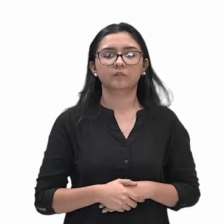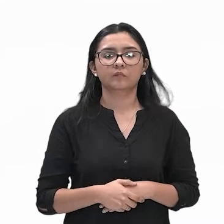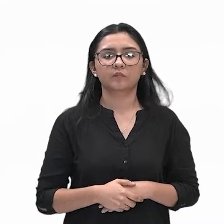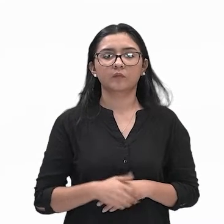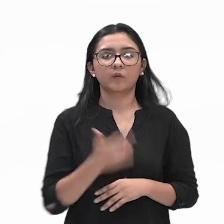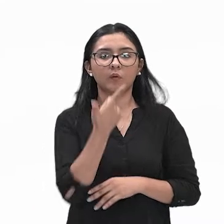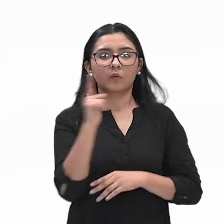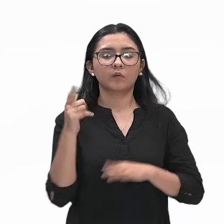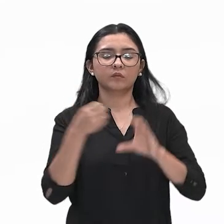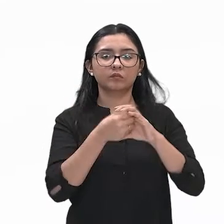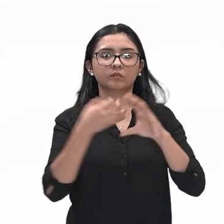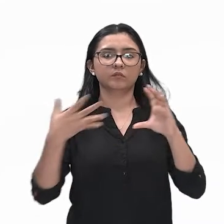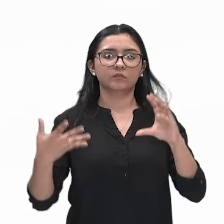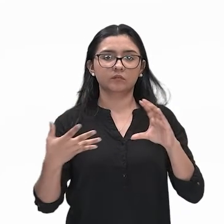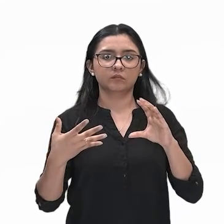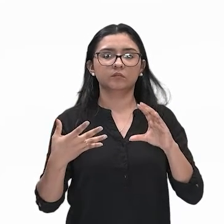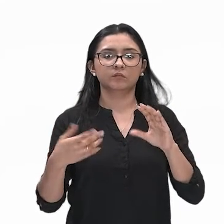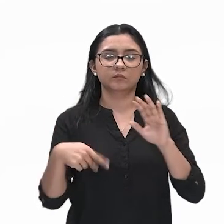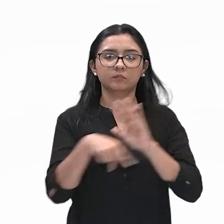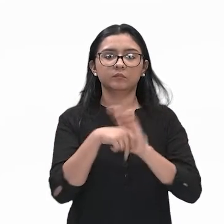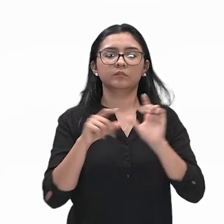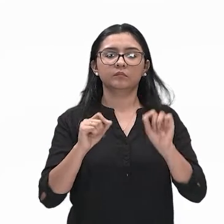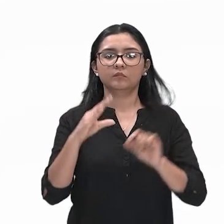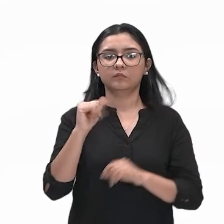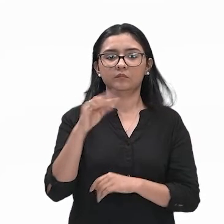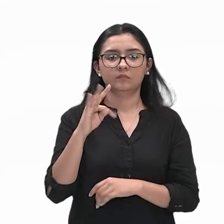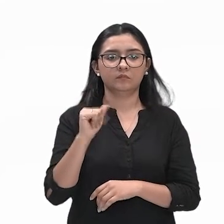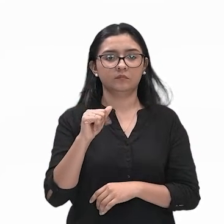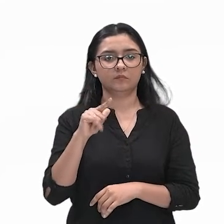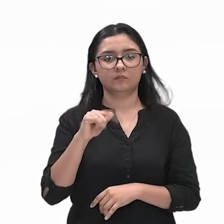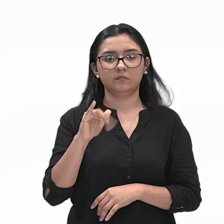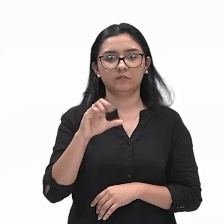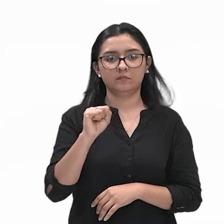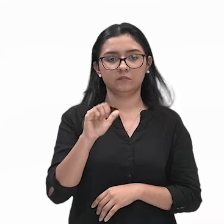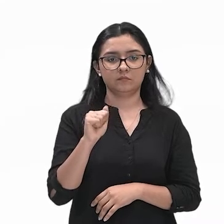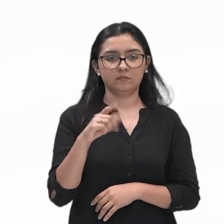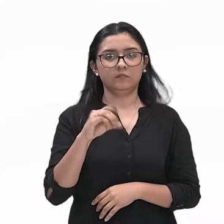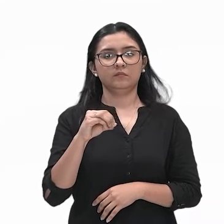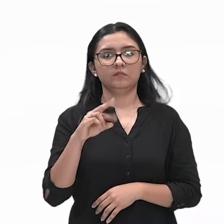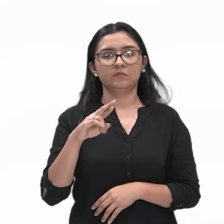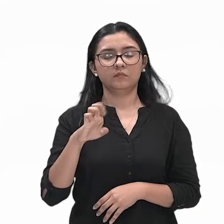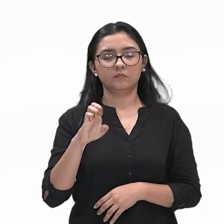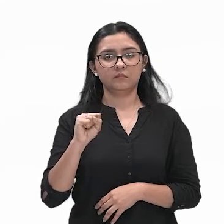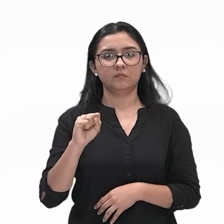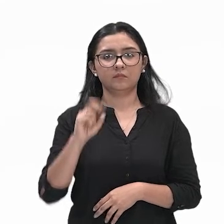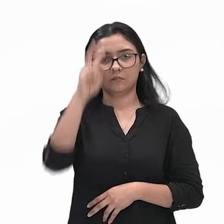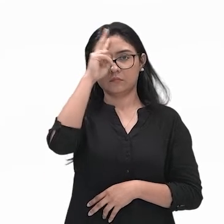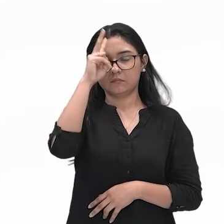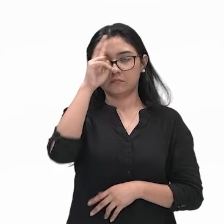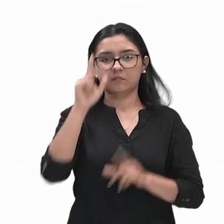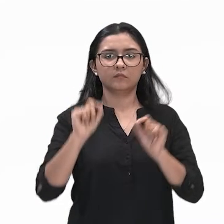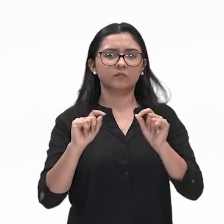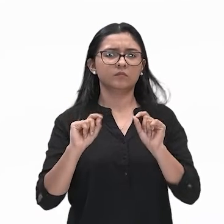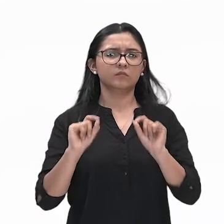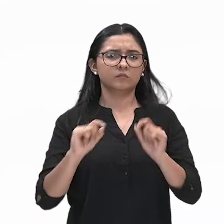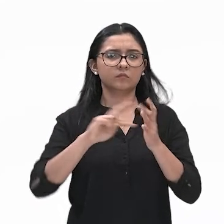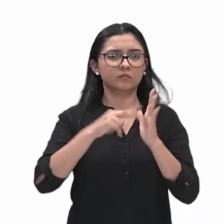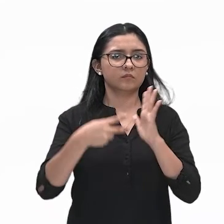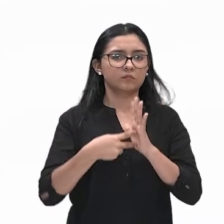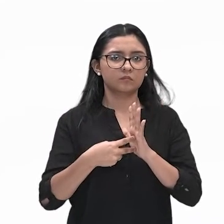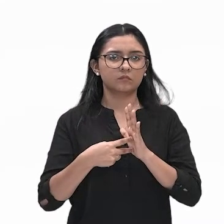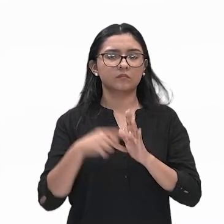que envolve a questão dos catalisadores. E aí eu relembro com vocês, né, que um catalisador nada mais é do que